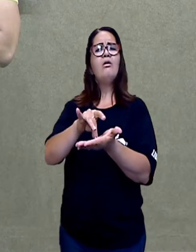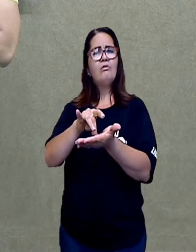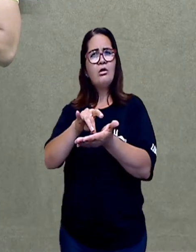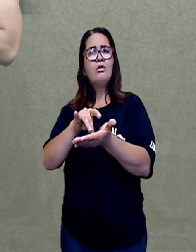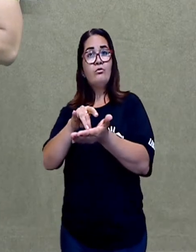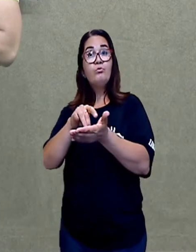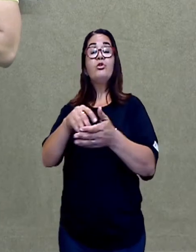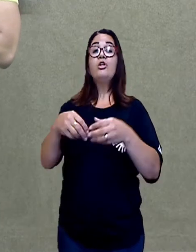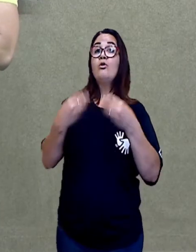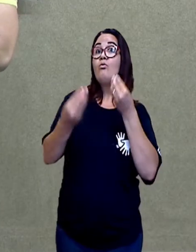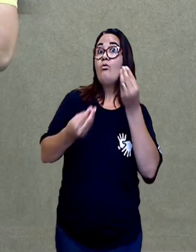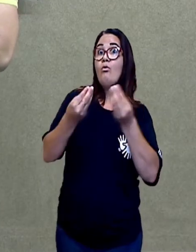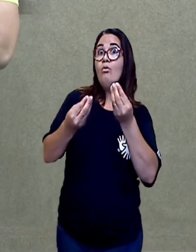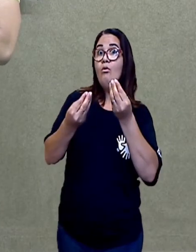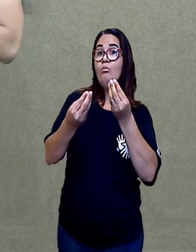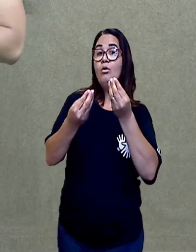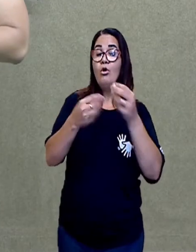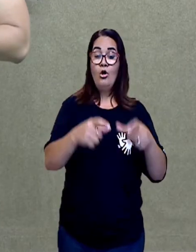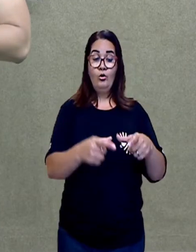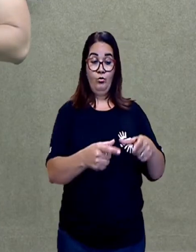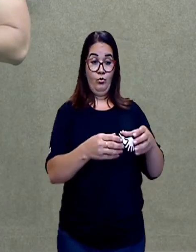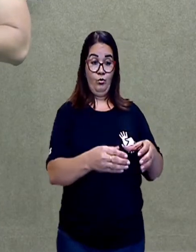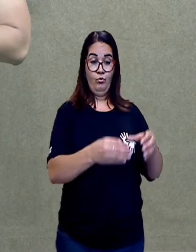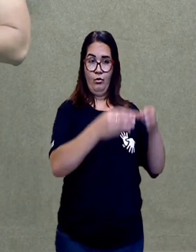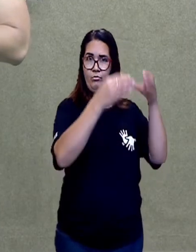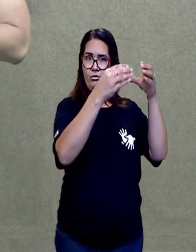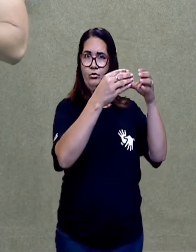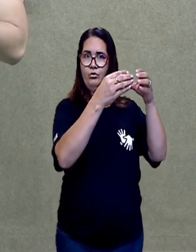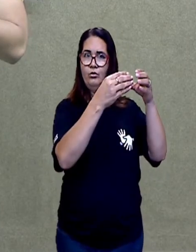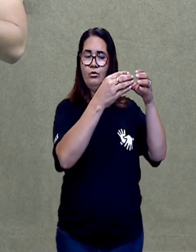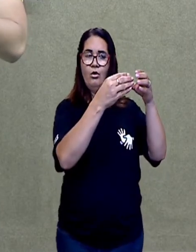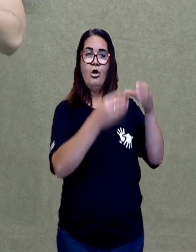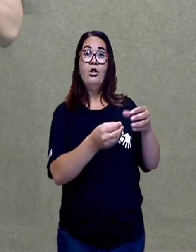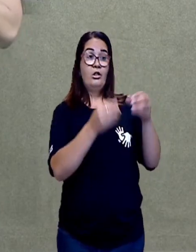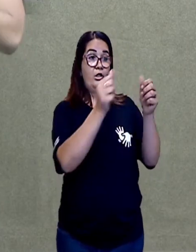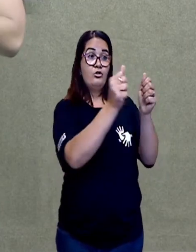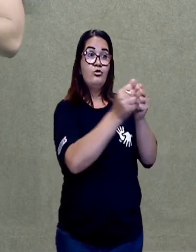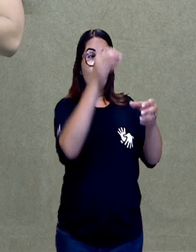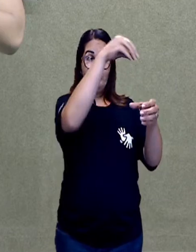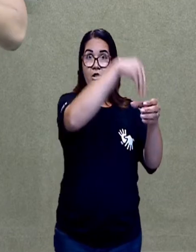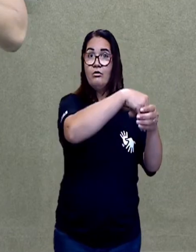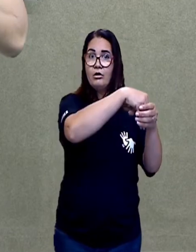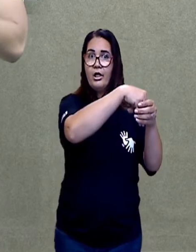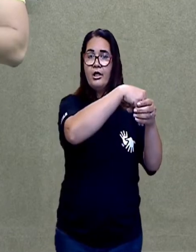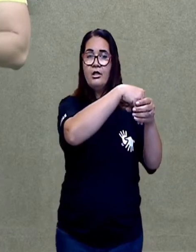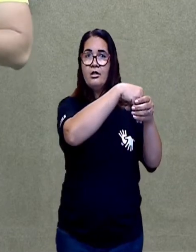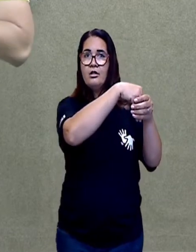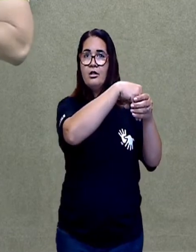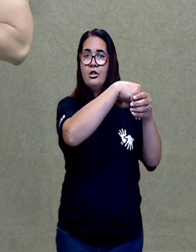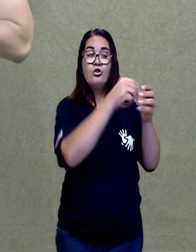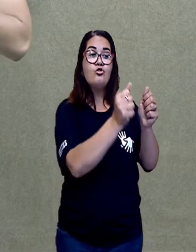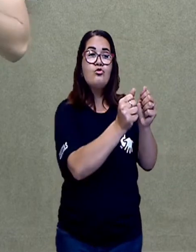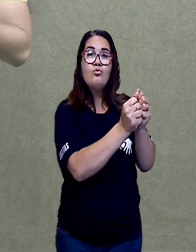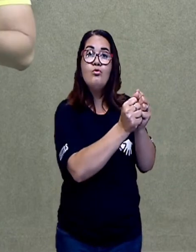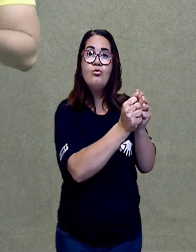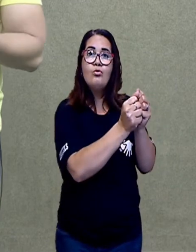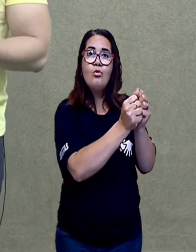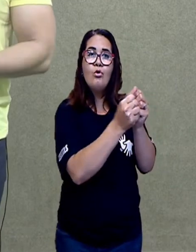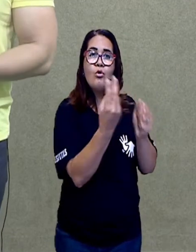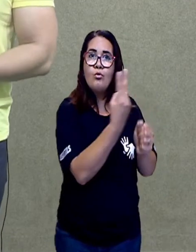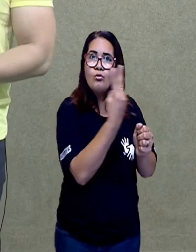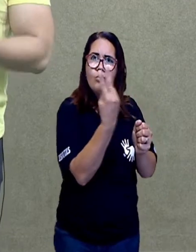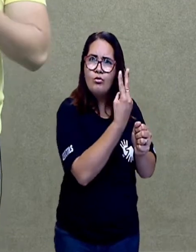produto existem 2 elementos químicos que, ao agitar, nós vamos ter o vapor, que a gente consegue entender como